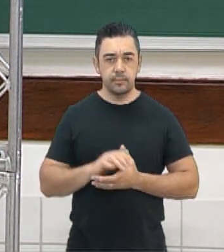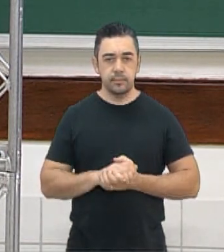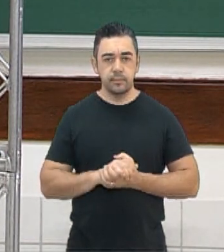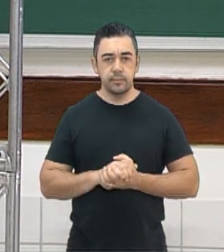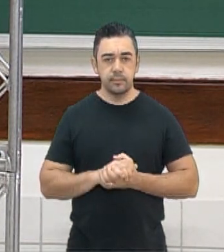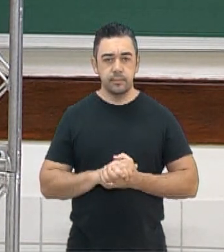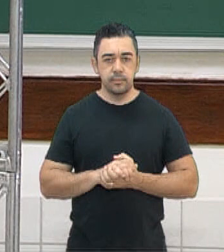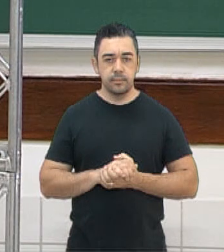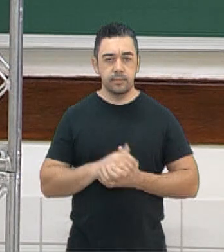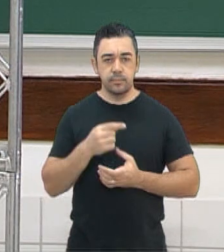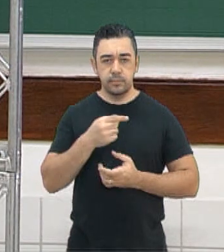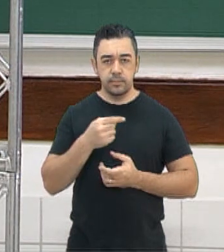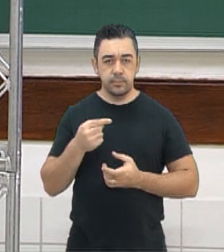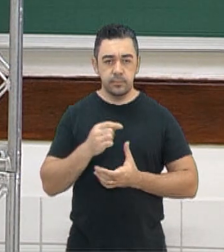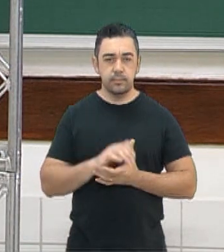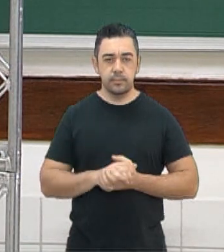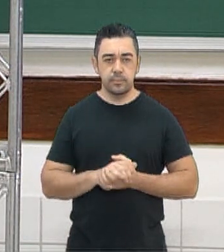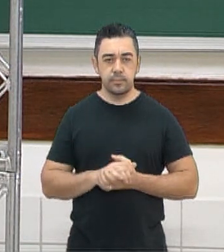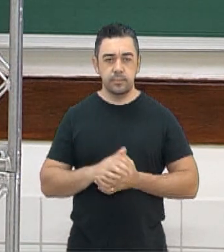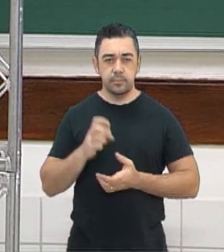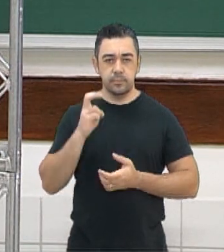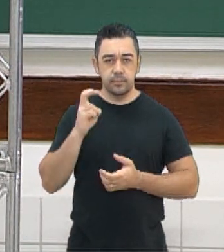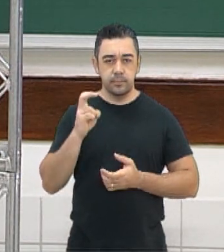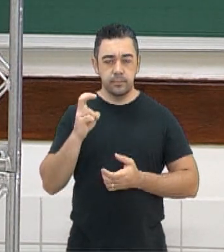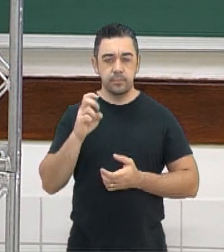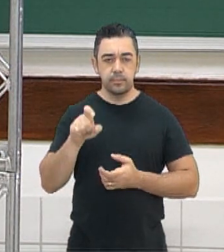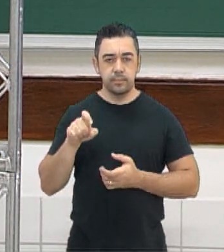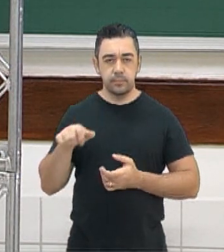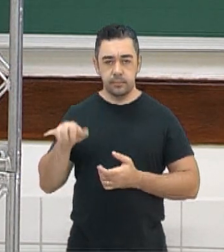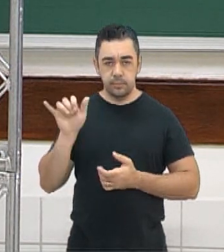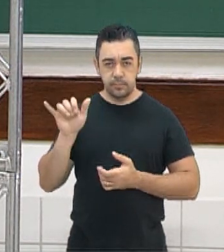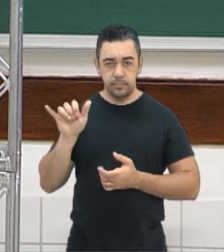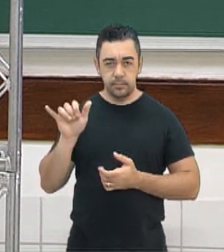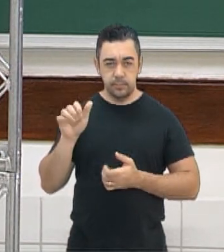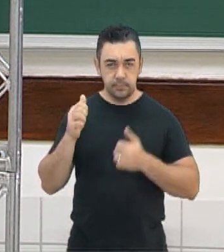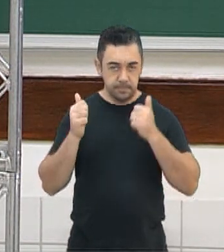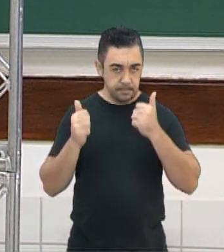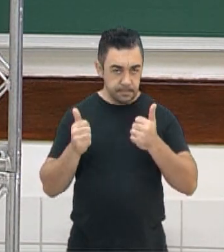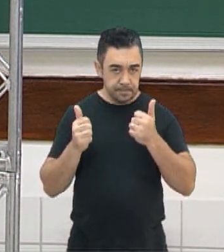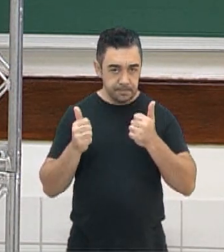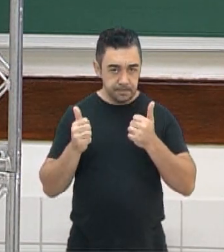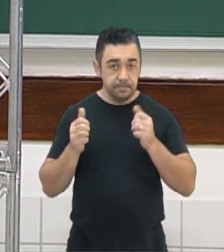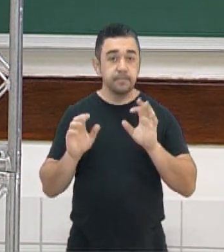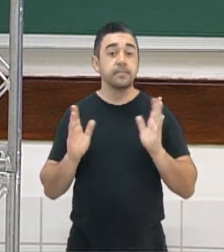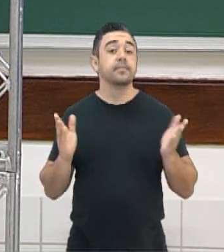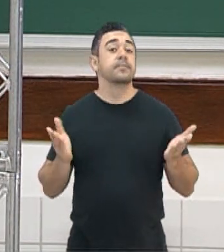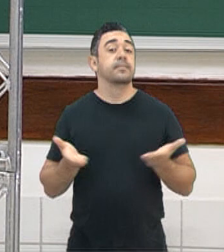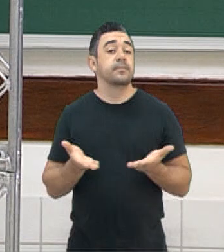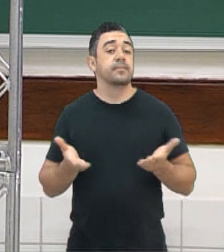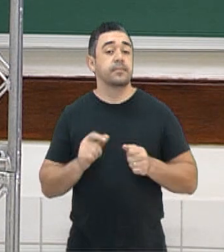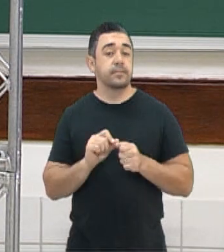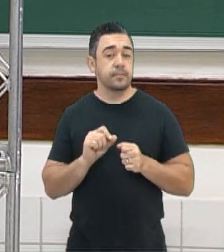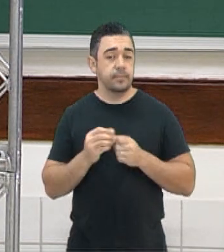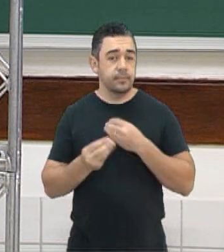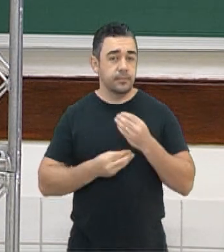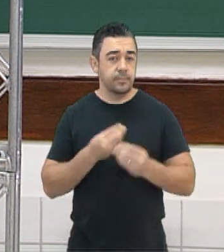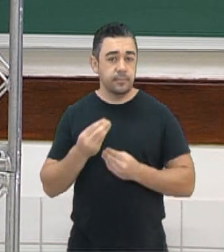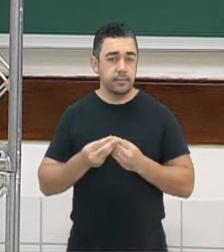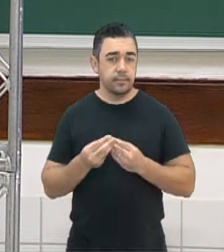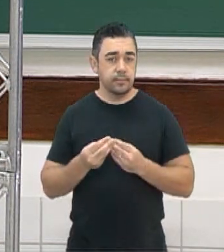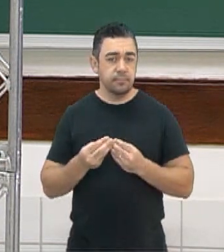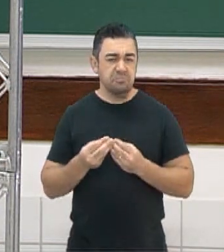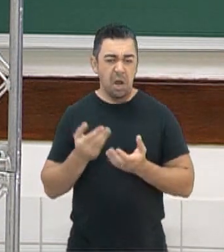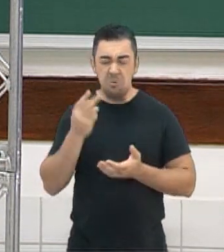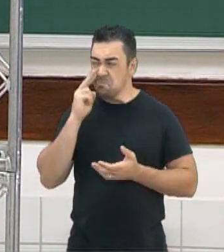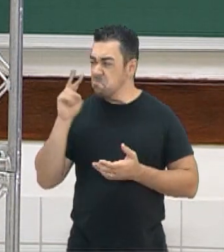17xy menos 5xy. O que eu vou fazer? Então, eu vou fazer de conta que